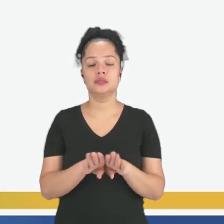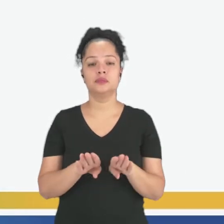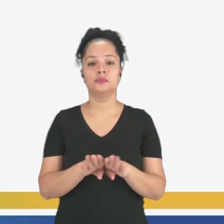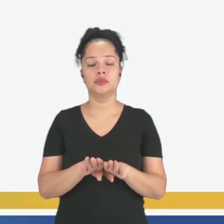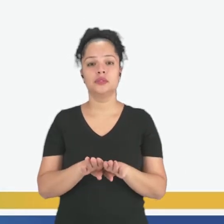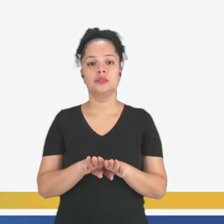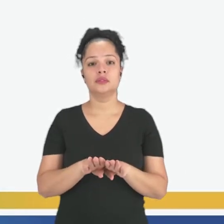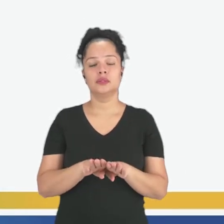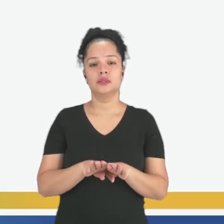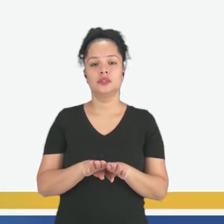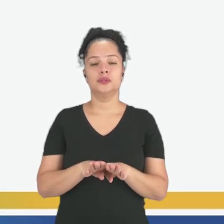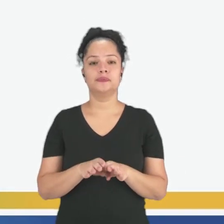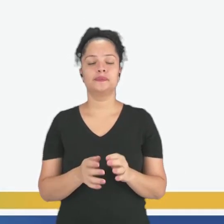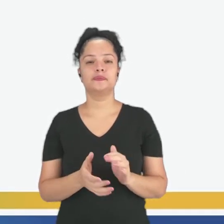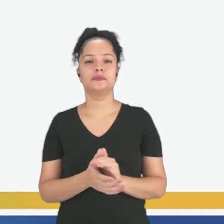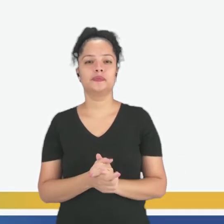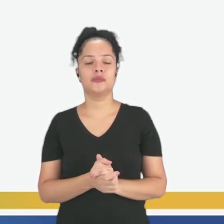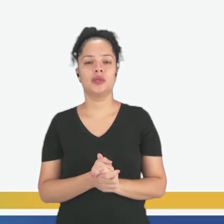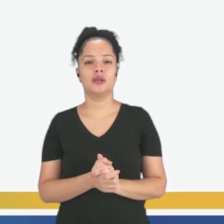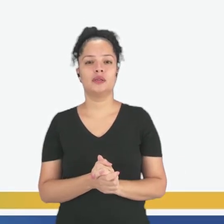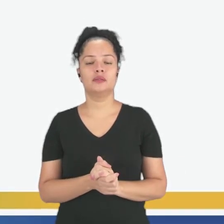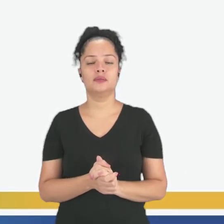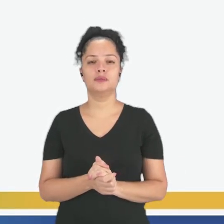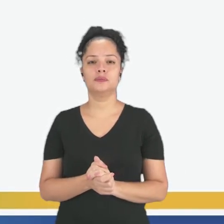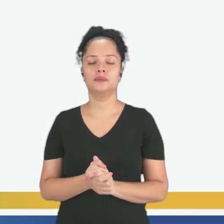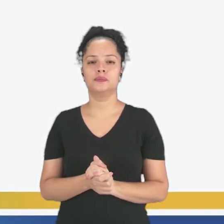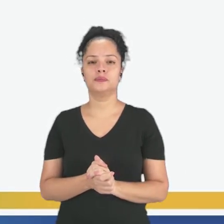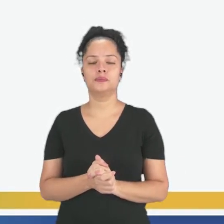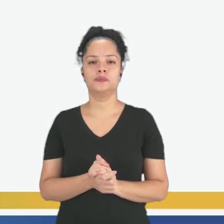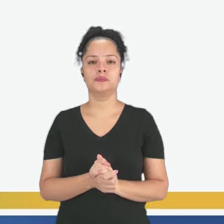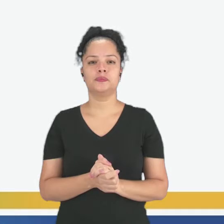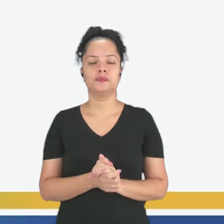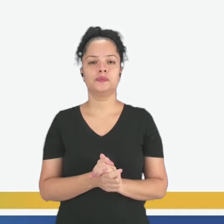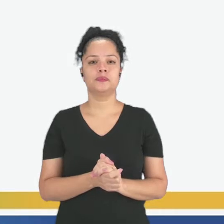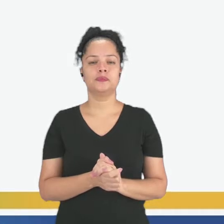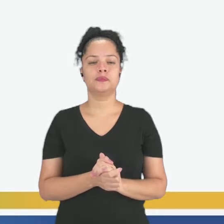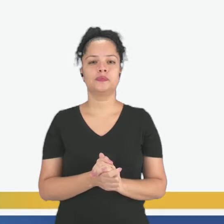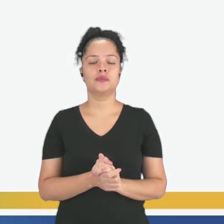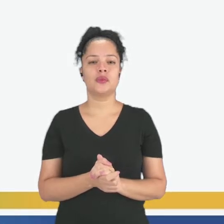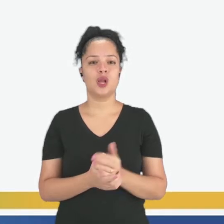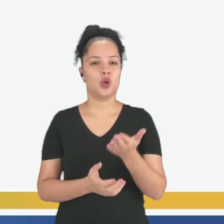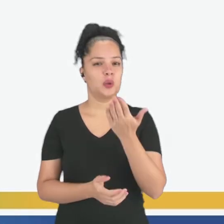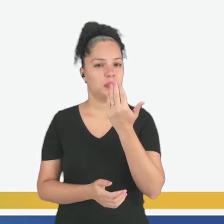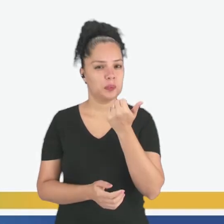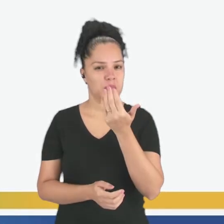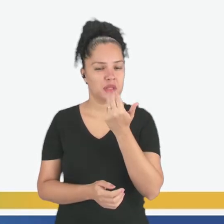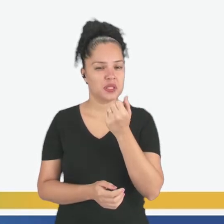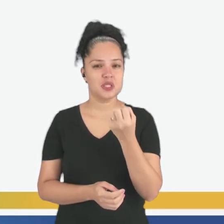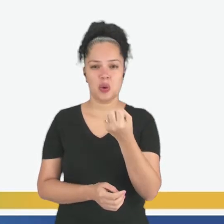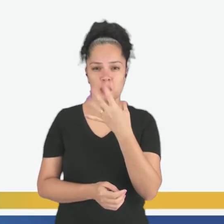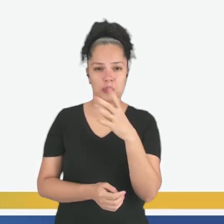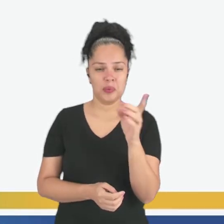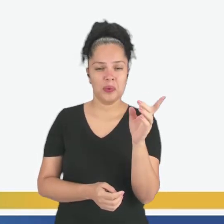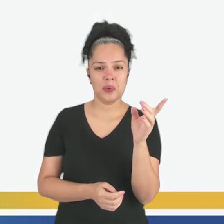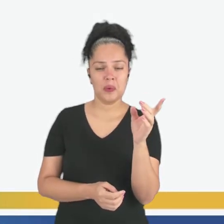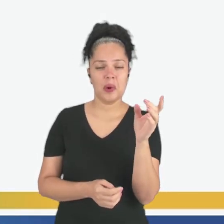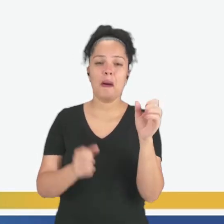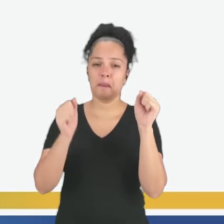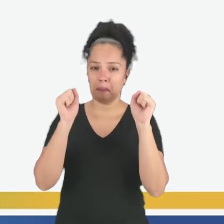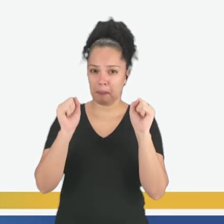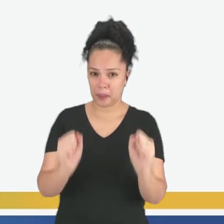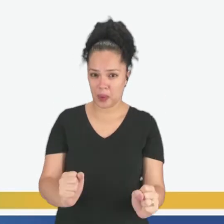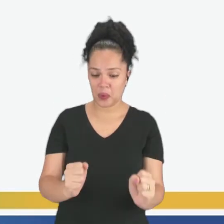cause chemical changes that can lead to depression. Uma má alimentação também pode causar